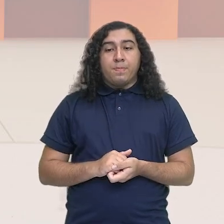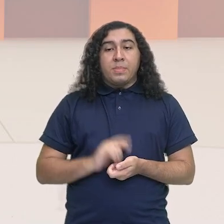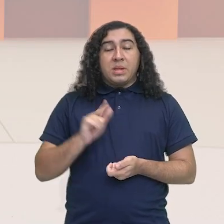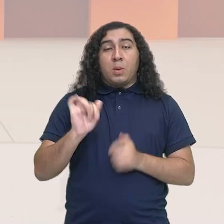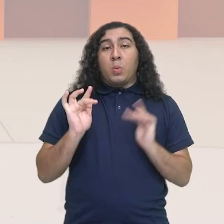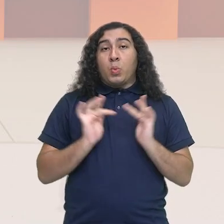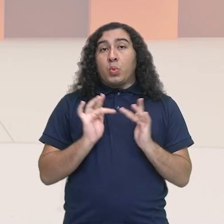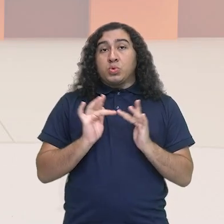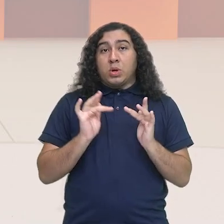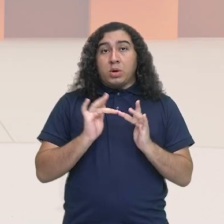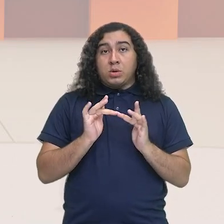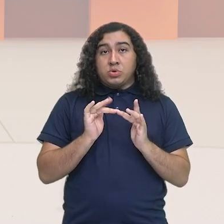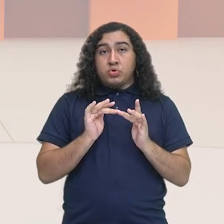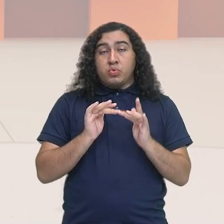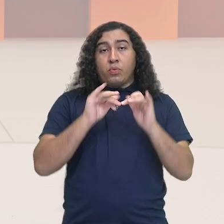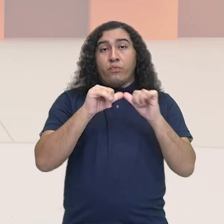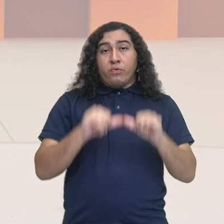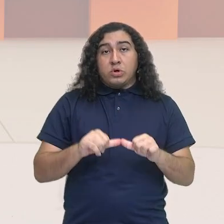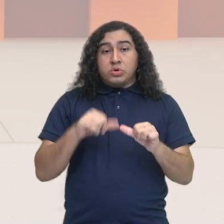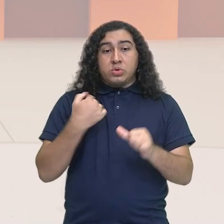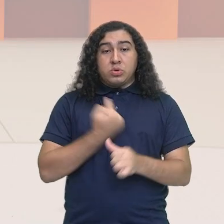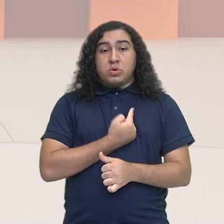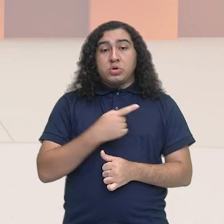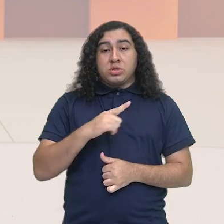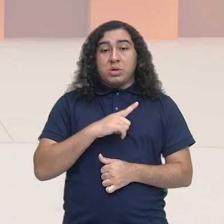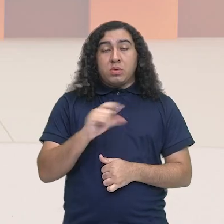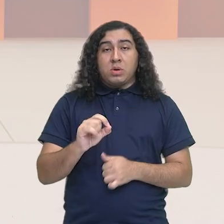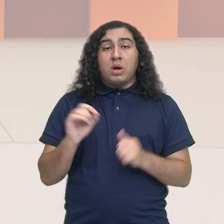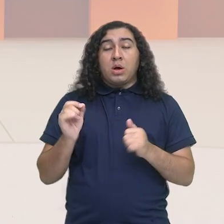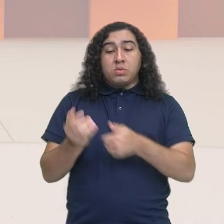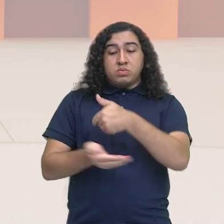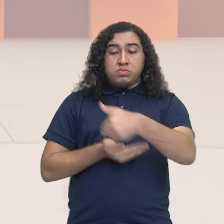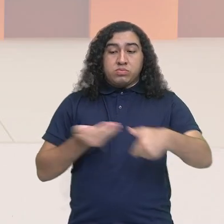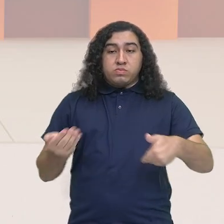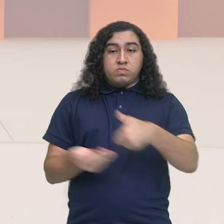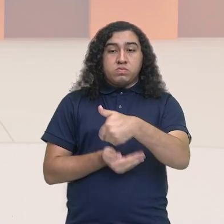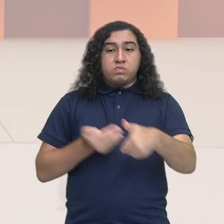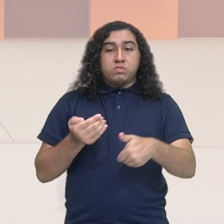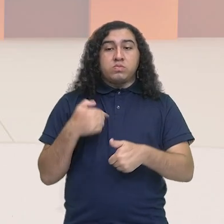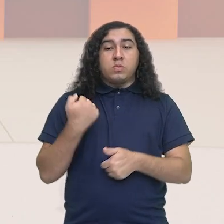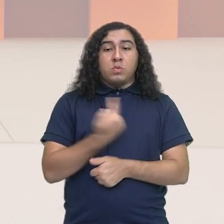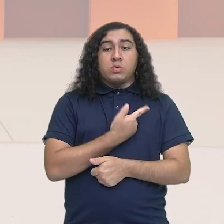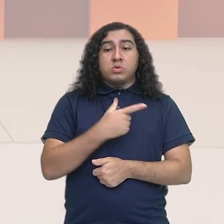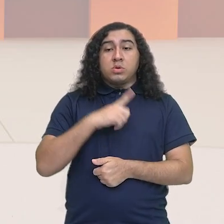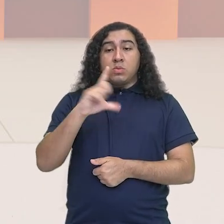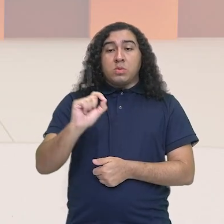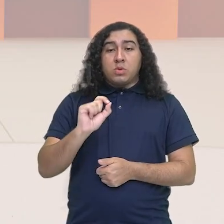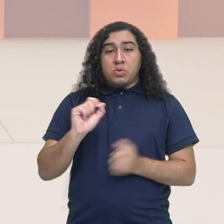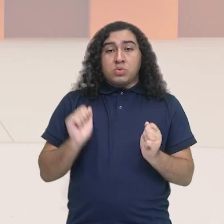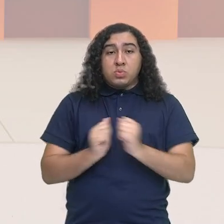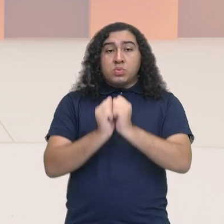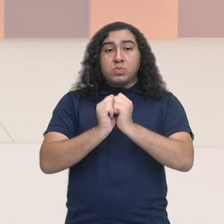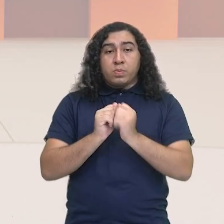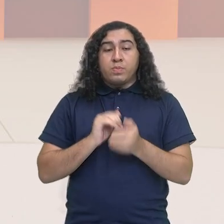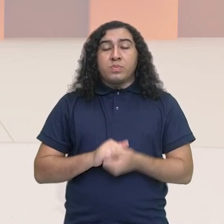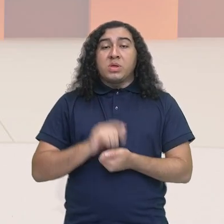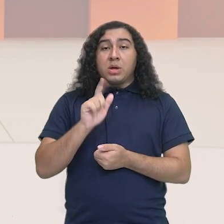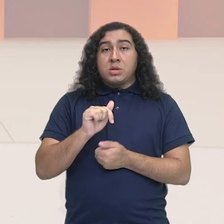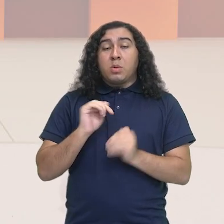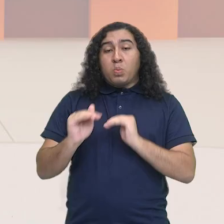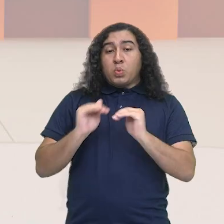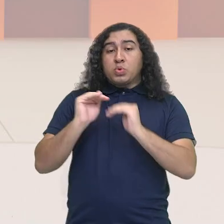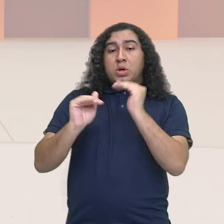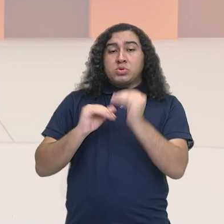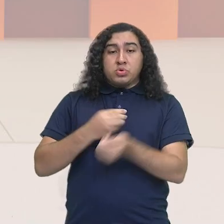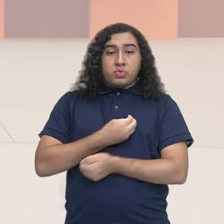contato permanente que nós exercemos uns com os outros, que a gente estabelece com os outros. Então, esse processo de